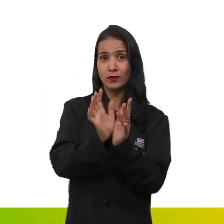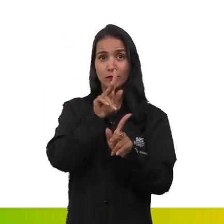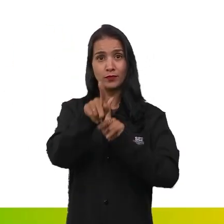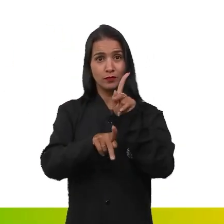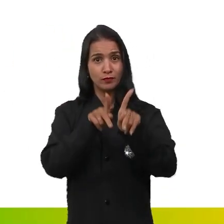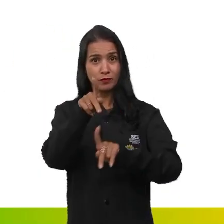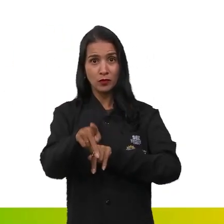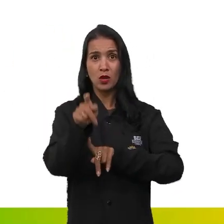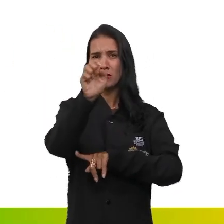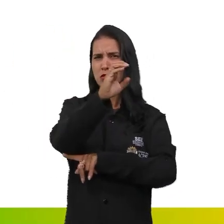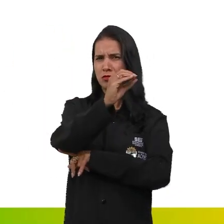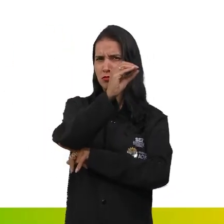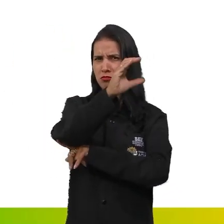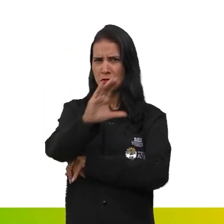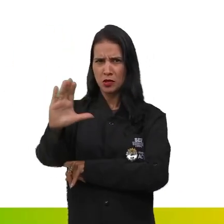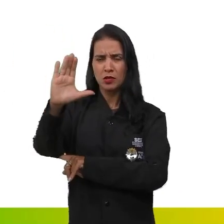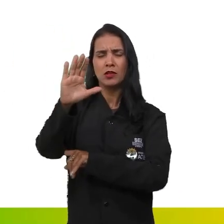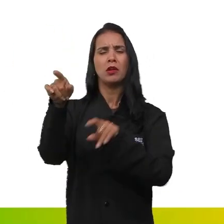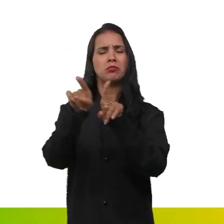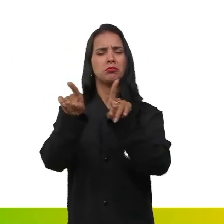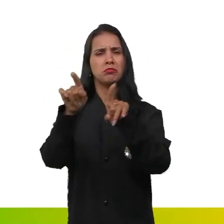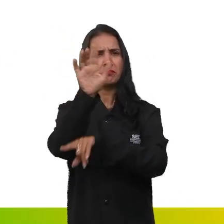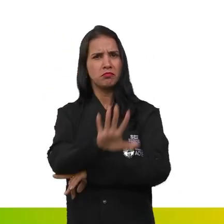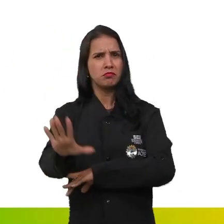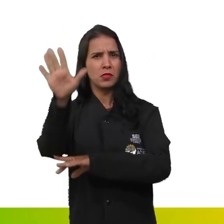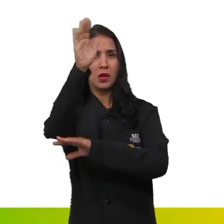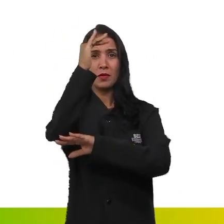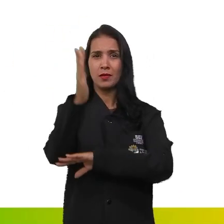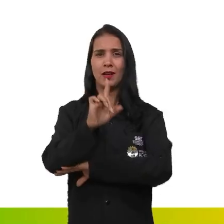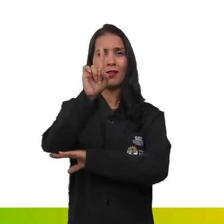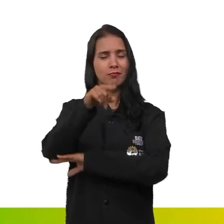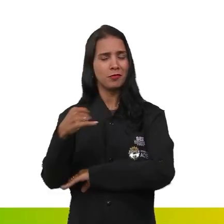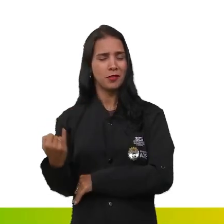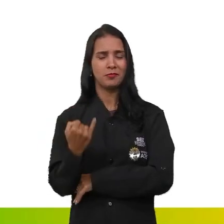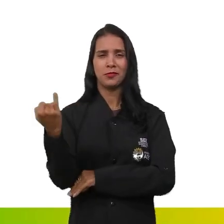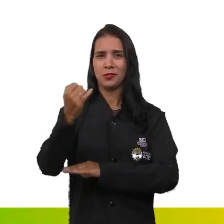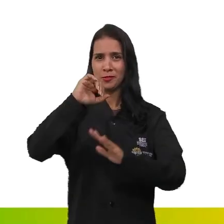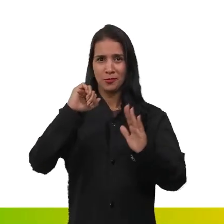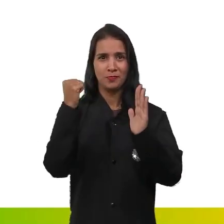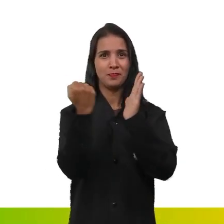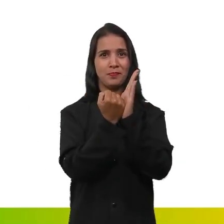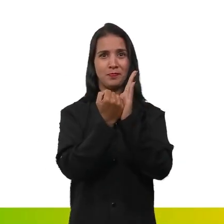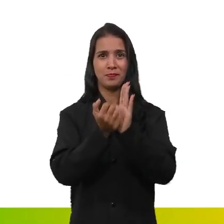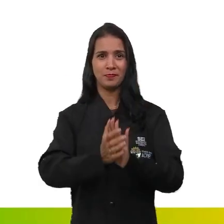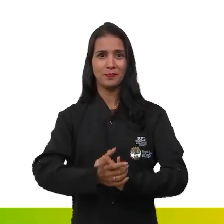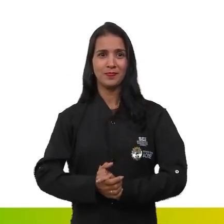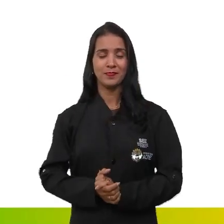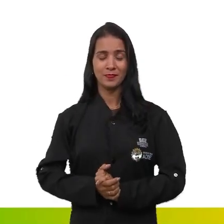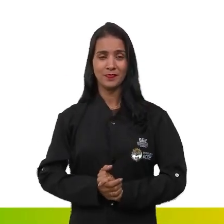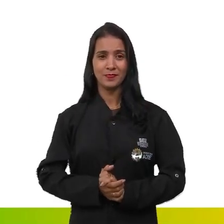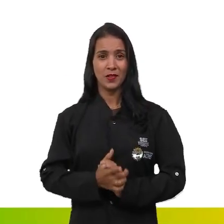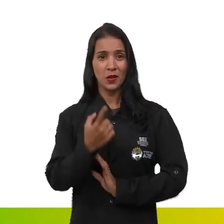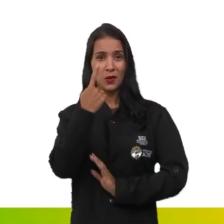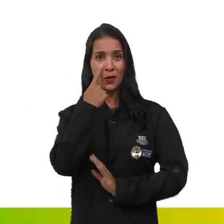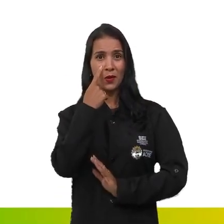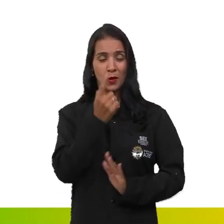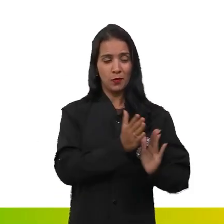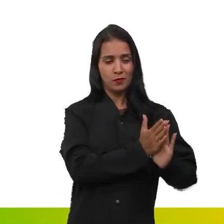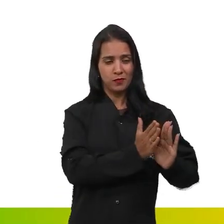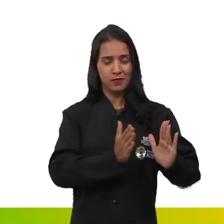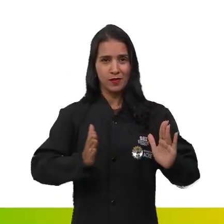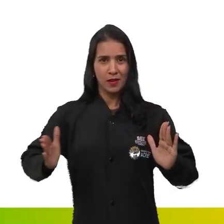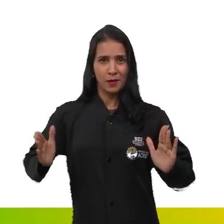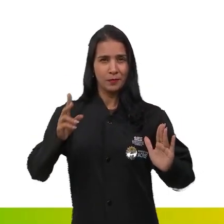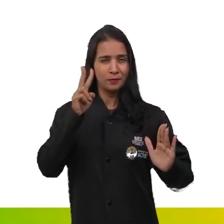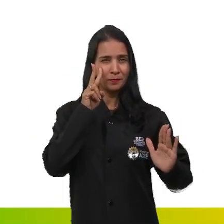ocidentais, para a civilização brasileira como um todo, é muito importante. Vamos começar ali pelos